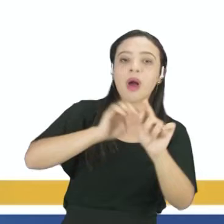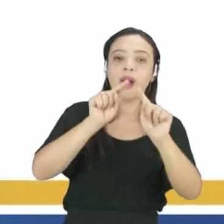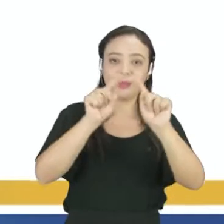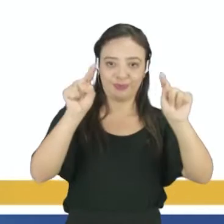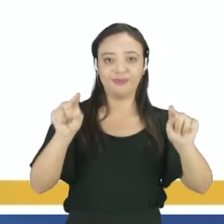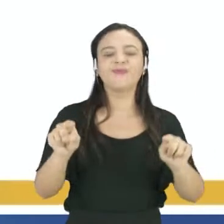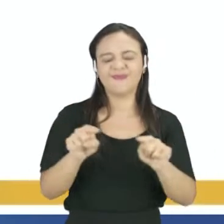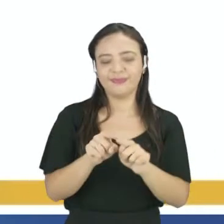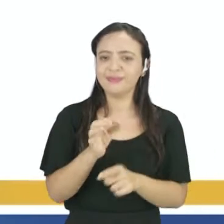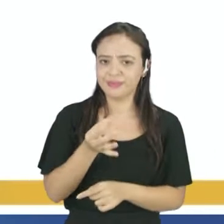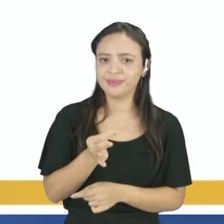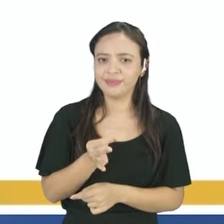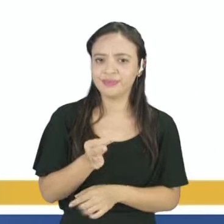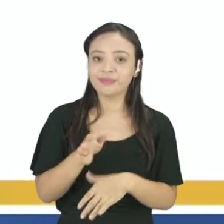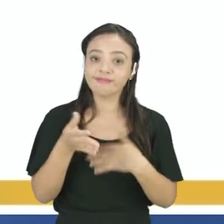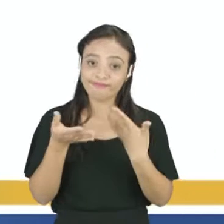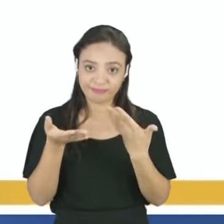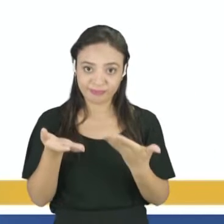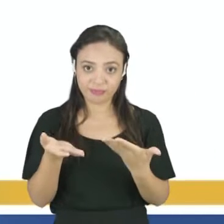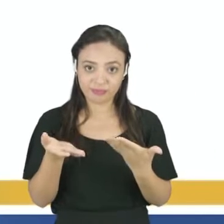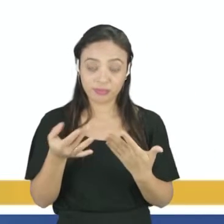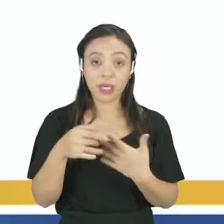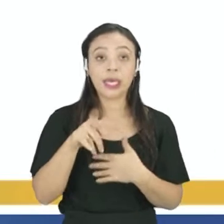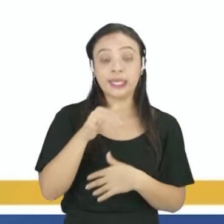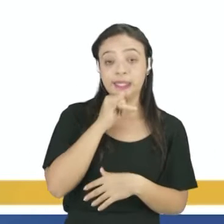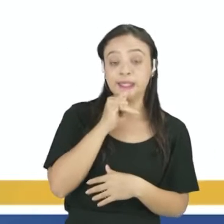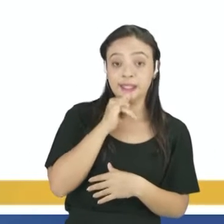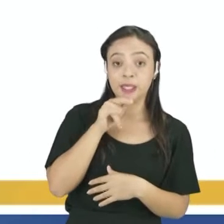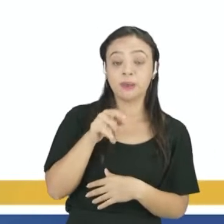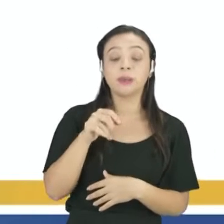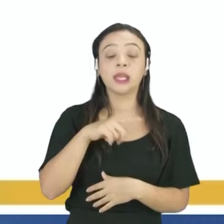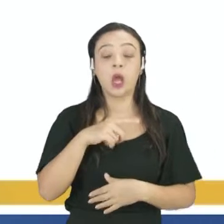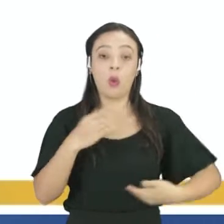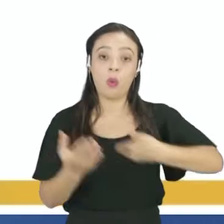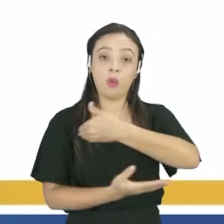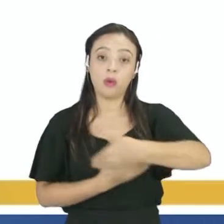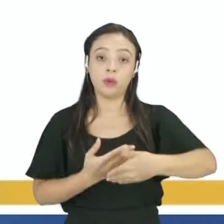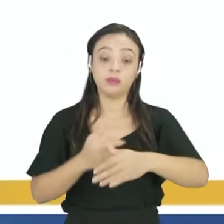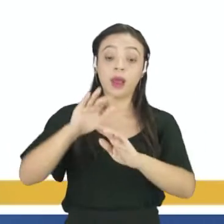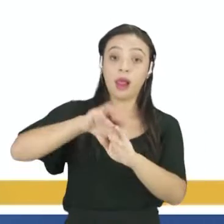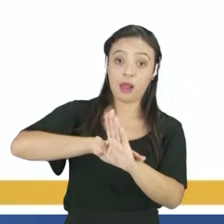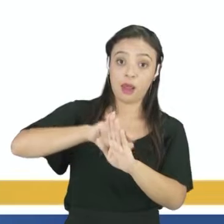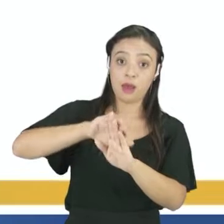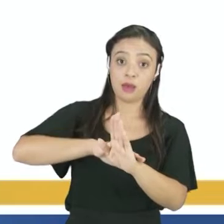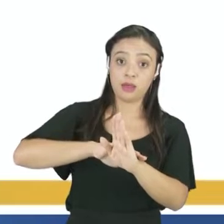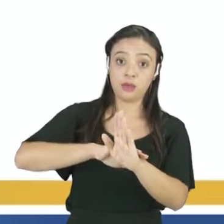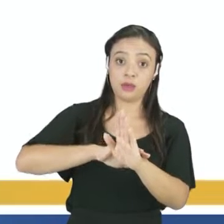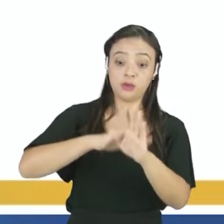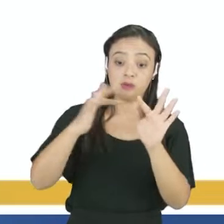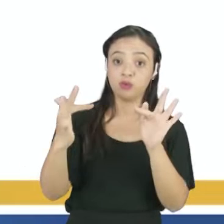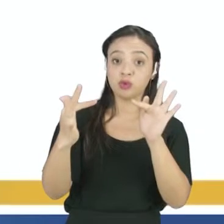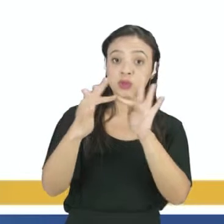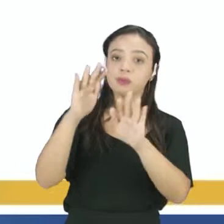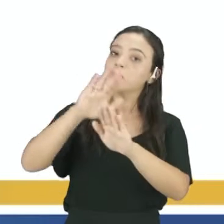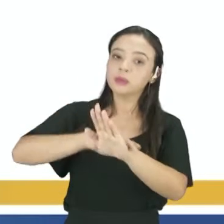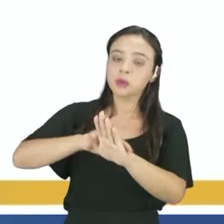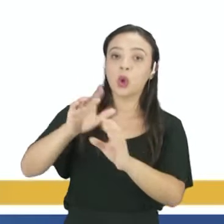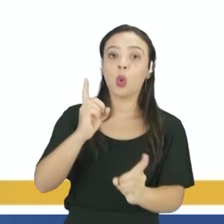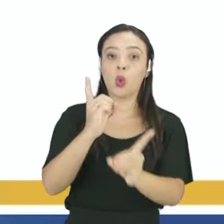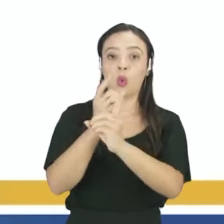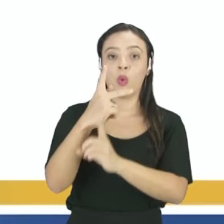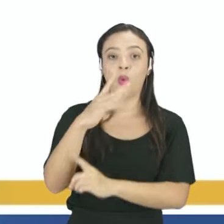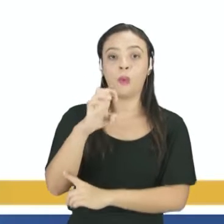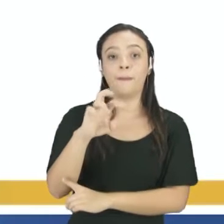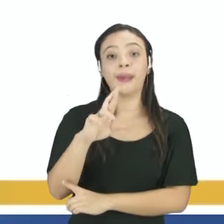quadrado. Certinho? Então, nesse caso aqui, se eu penso na relação lado e em função desse lado eu calculo o perímetro,